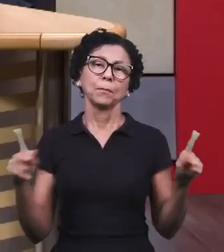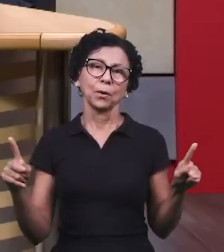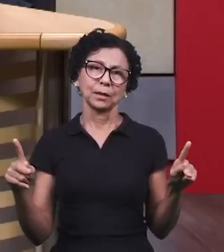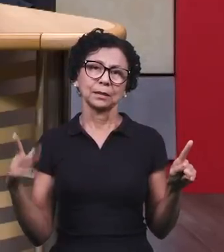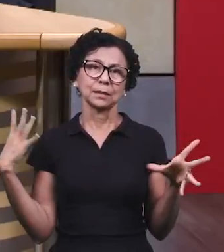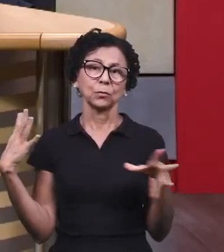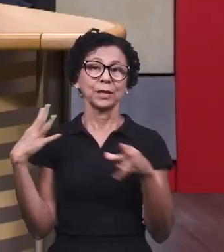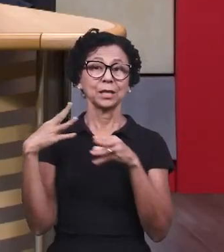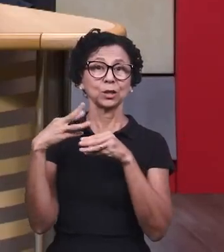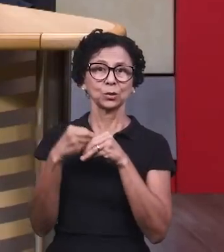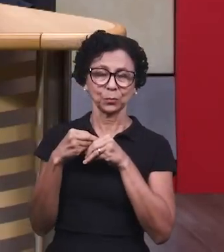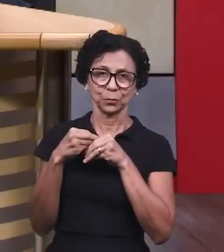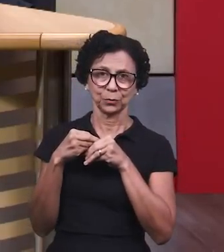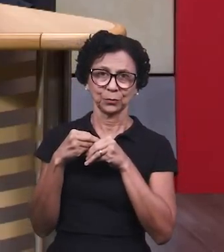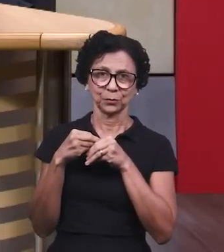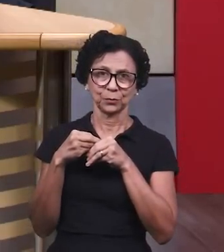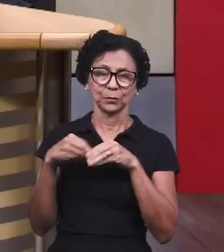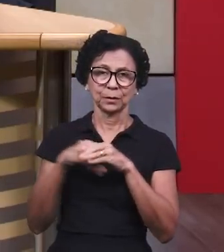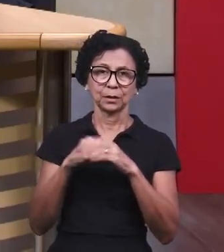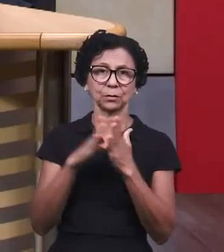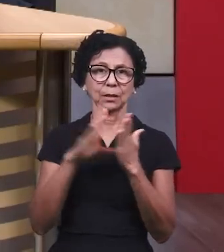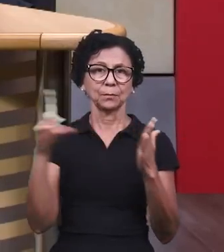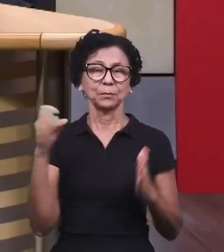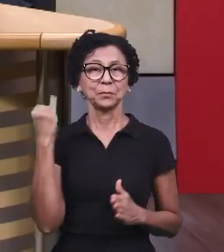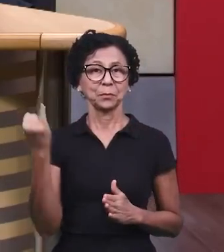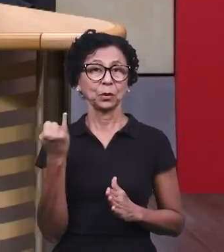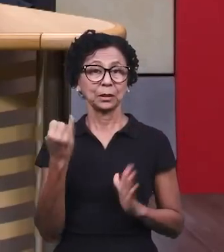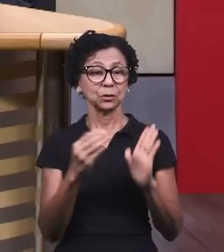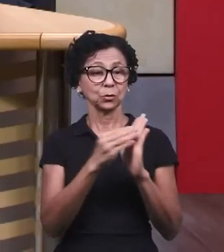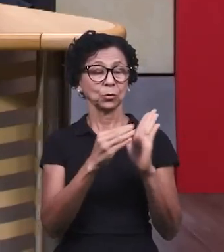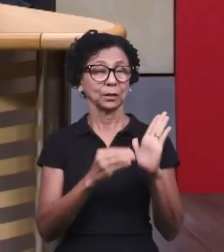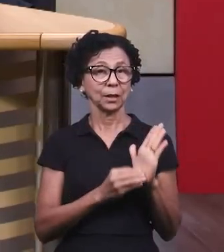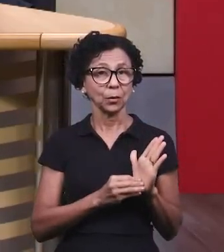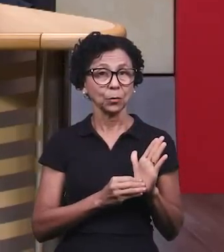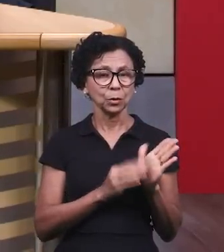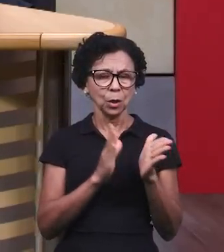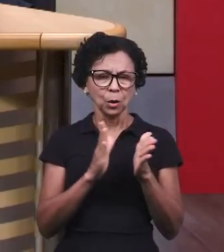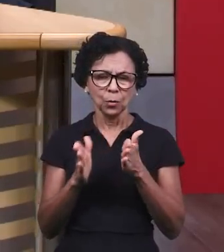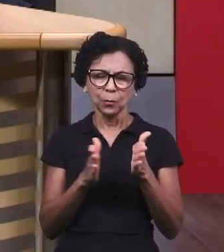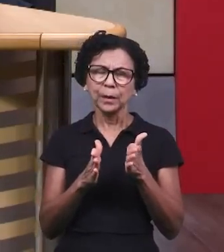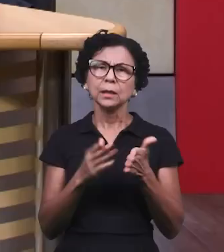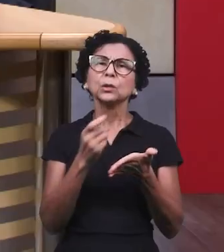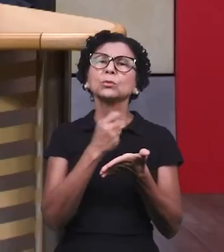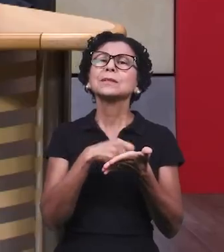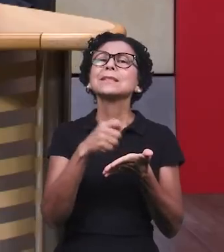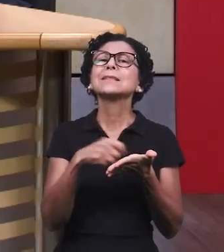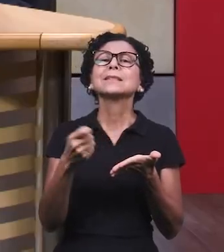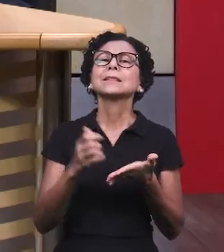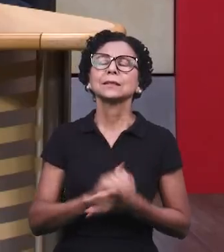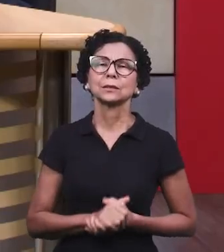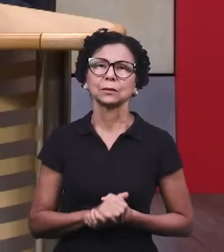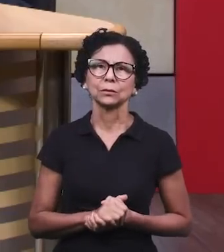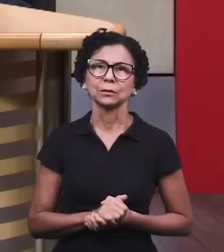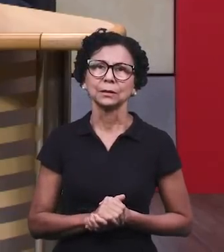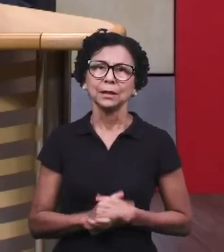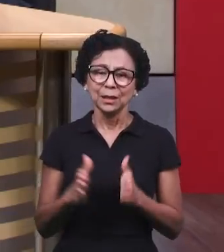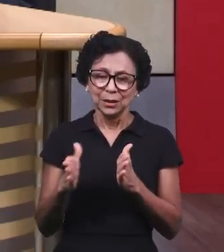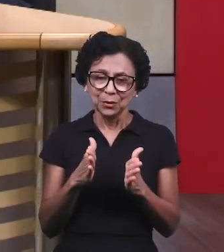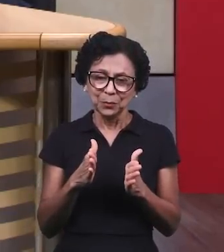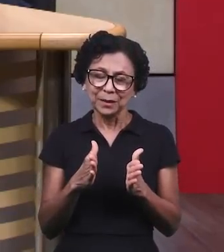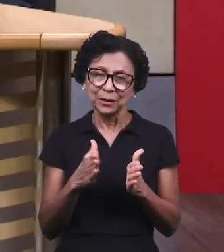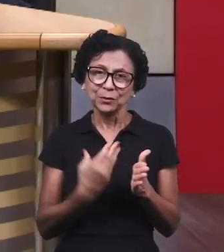uma síntese da Bíblia, mas é importante o conteúdo de cada um desses, o tempo que cada um foi escrito e o tempo em que se